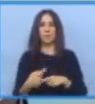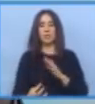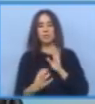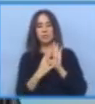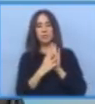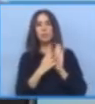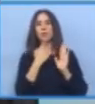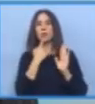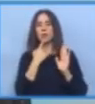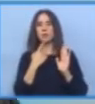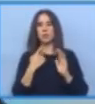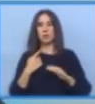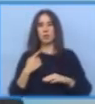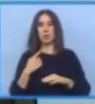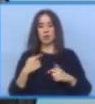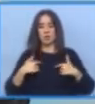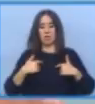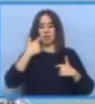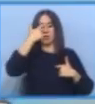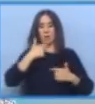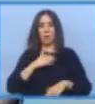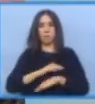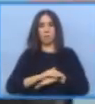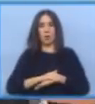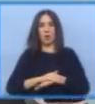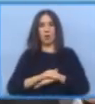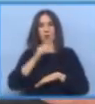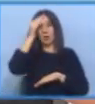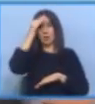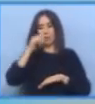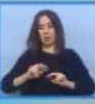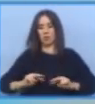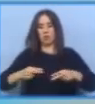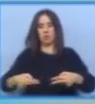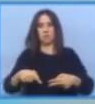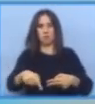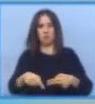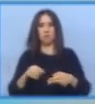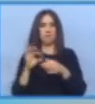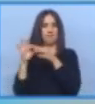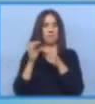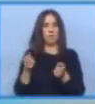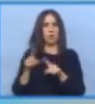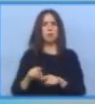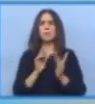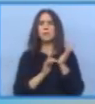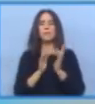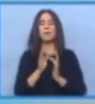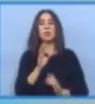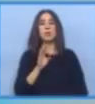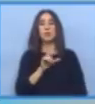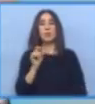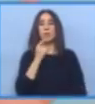Simbolicamente eram transferidos os pecados do sujeito para o animal, portanto, reconciliado. Agora, João está a dizer